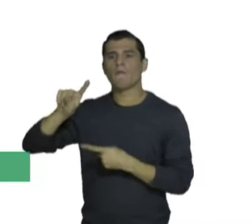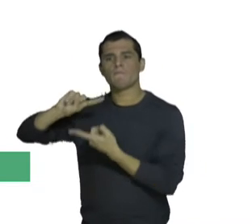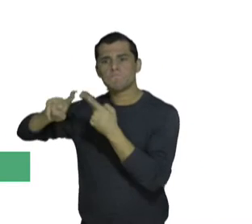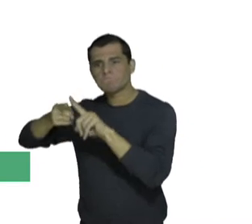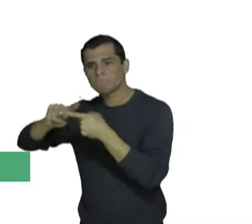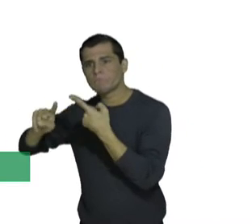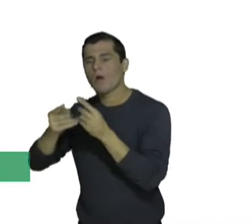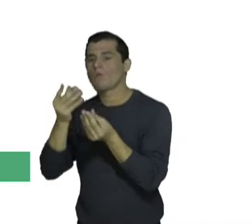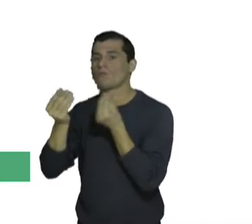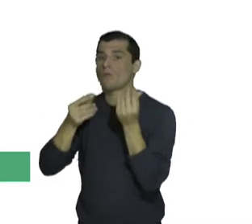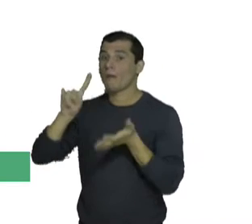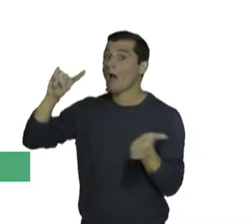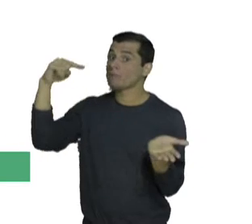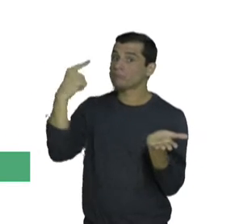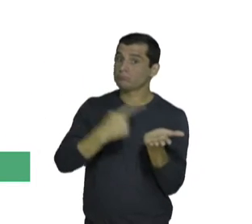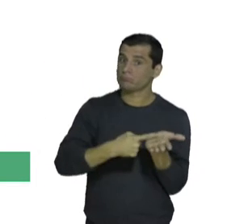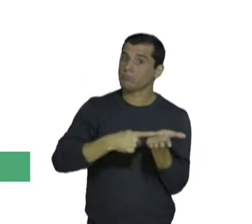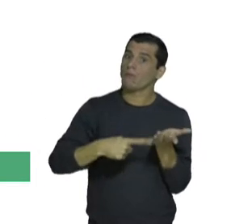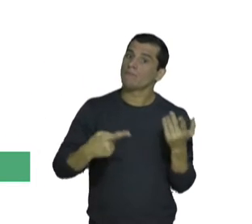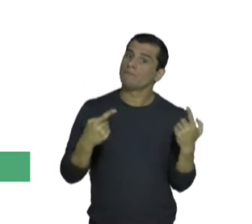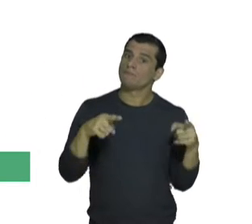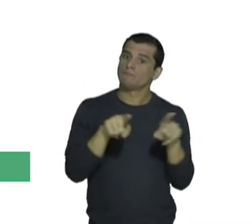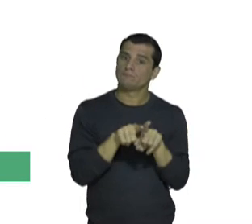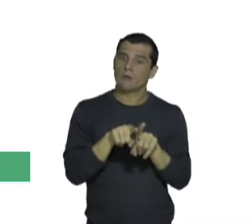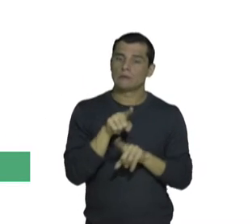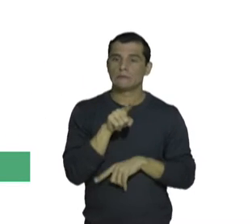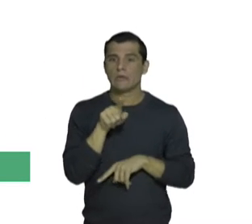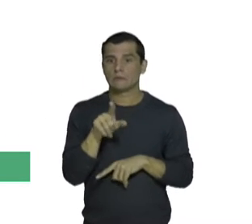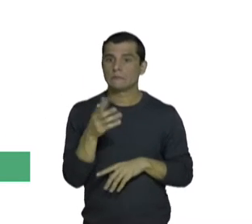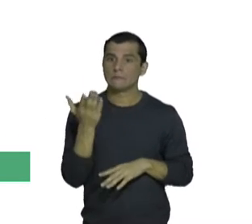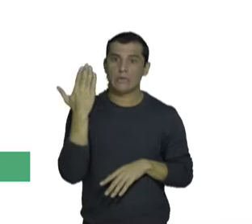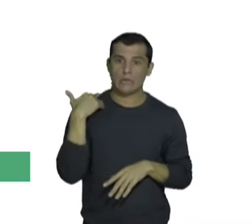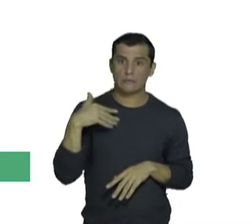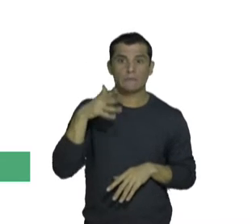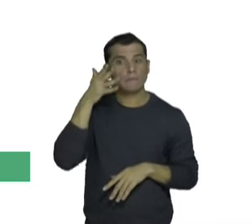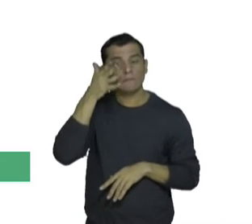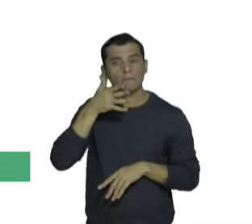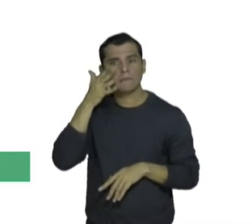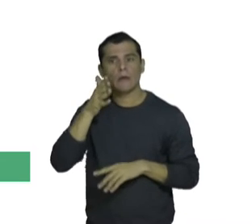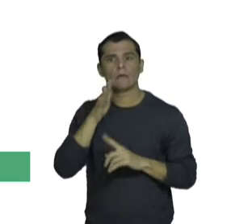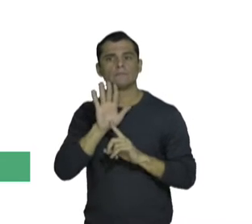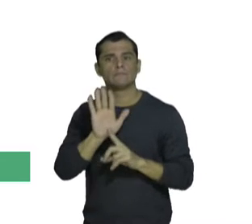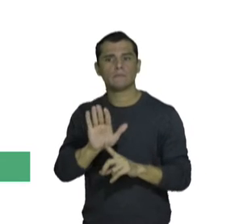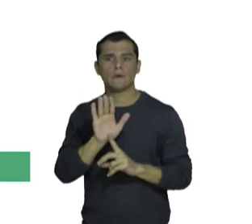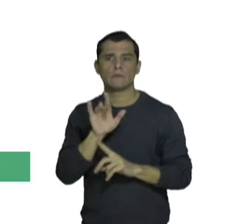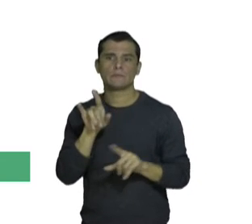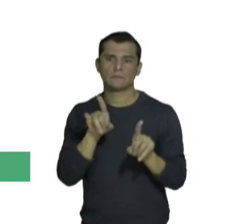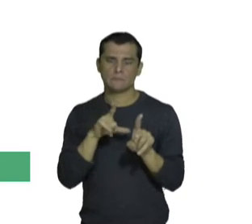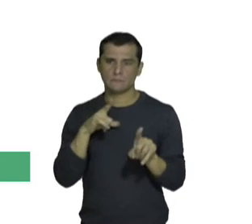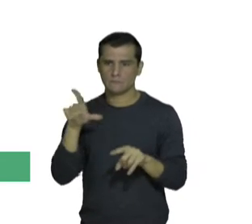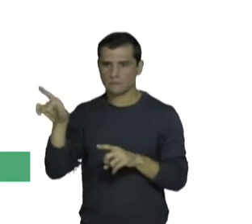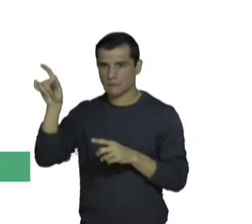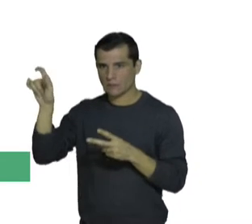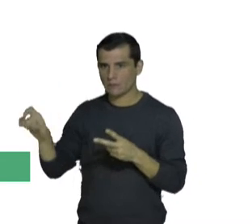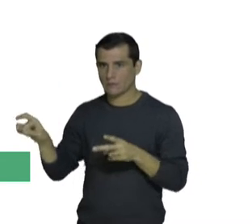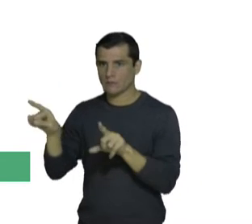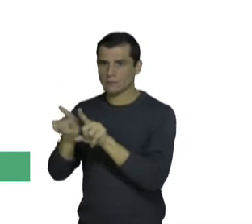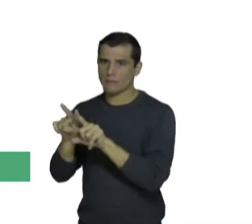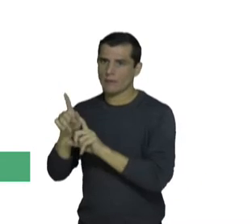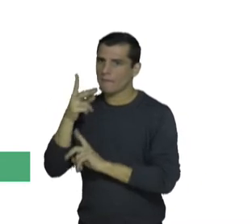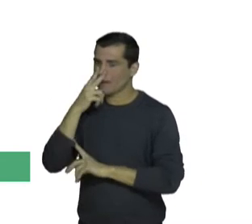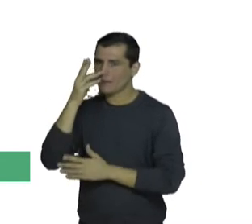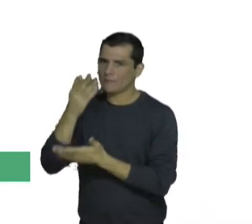tratado que era para fechar lá e como foi dito na palestra anterior aqui na apresentação pelo Samo acho que perdemos o time